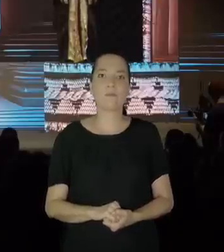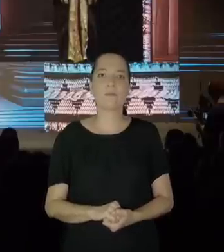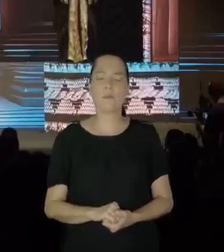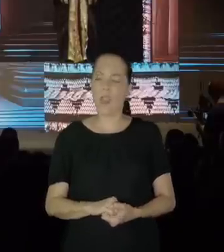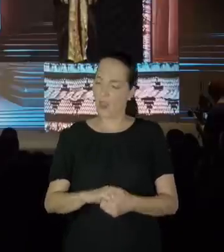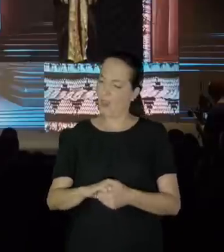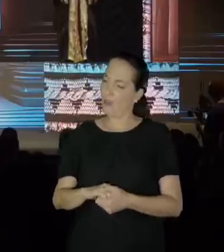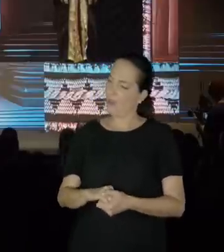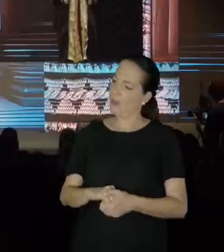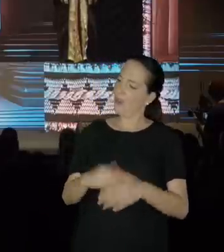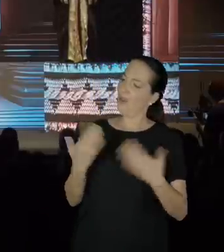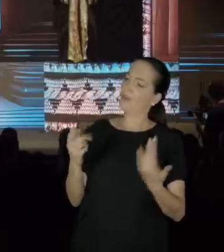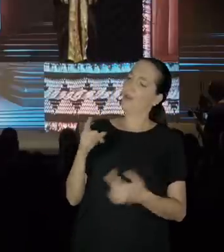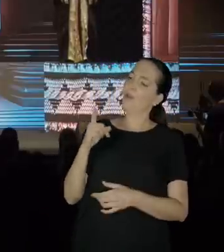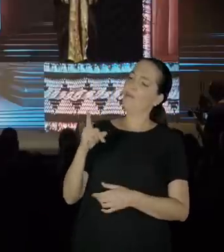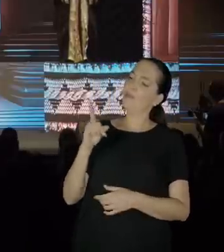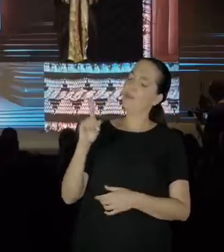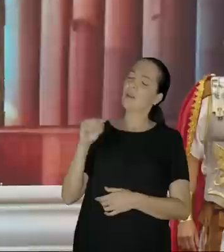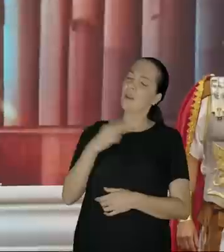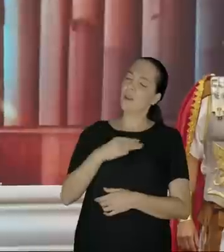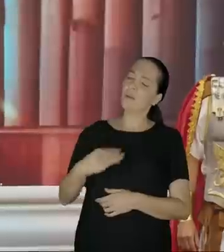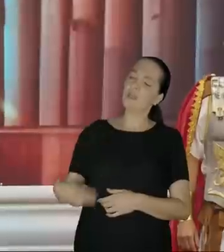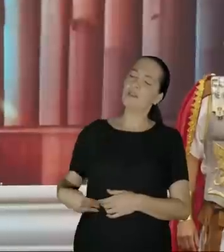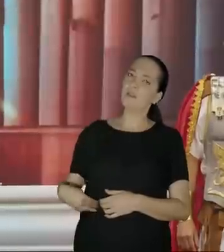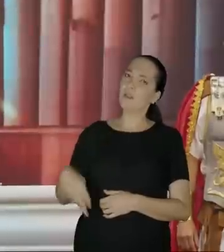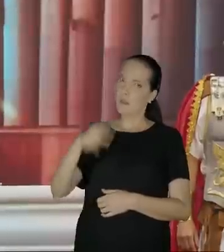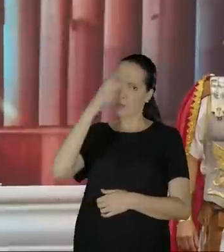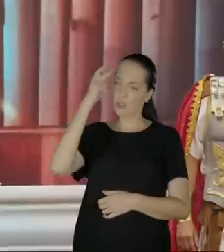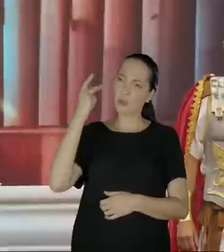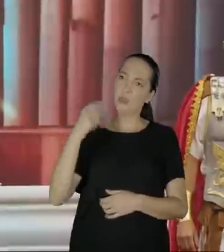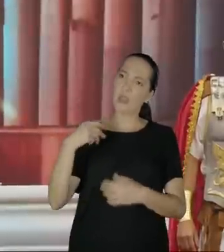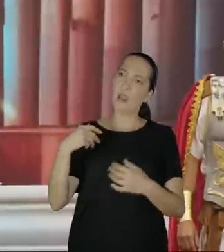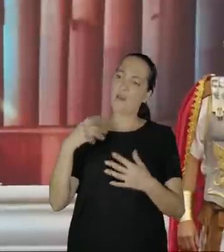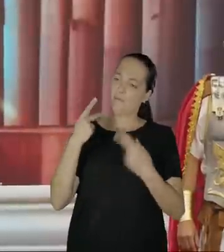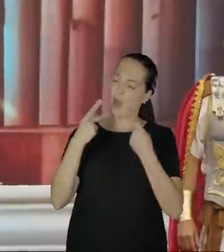Então é você o tal Messias que tantos falam?